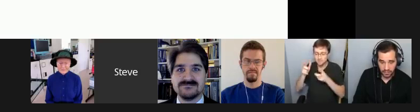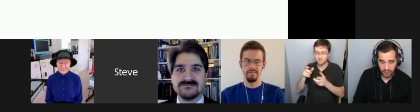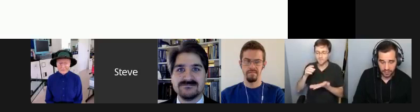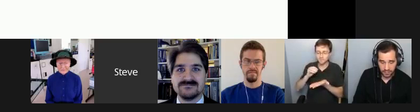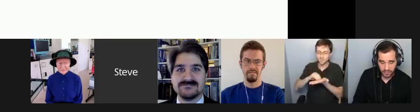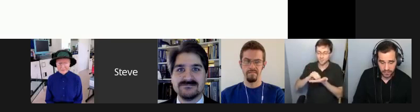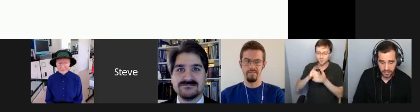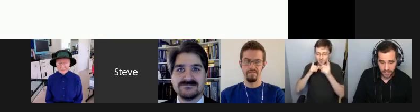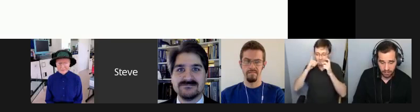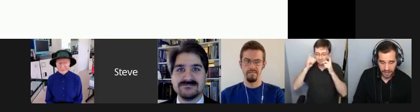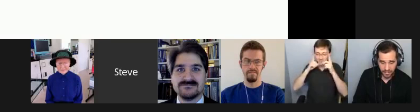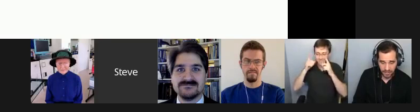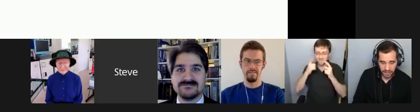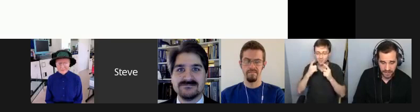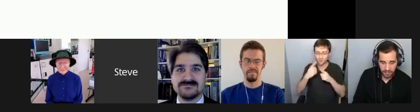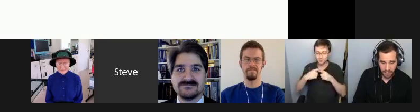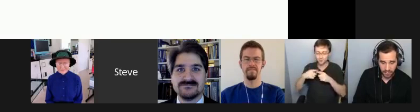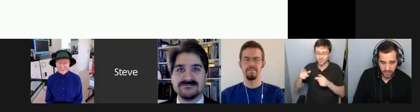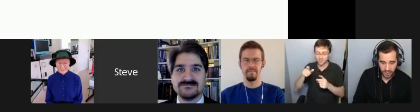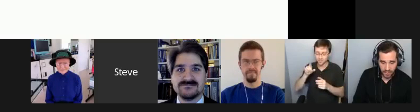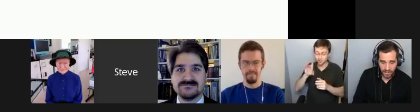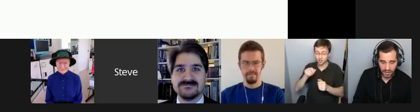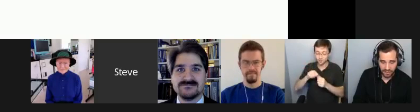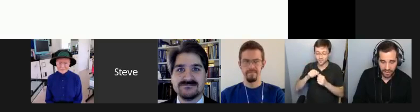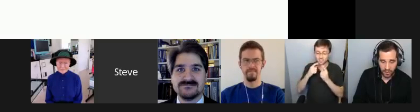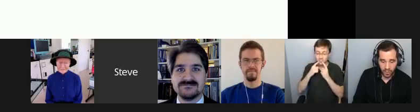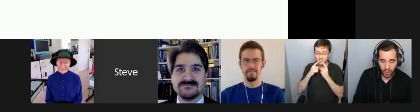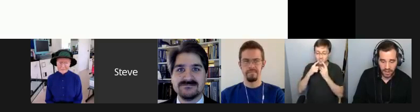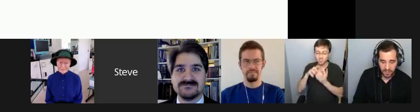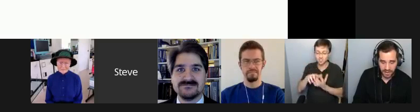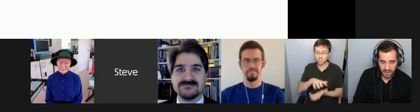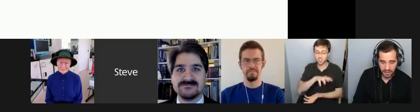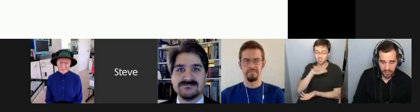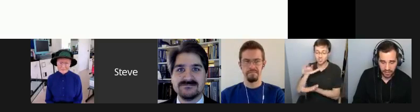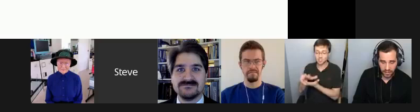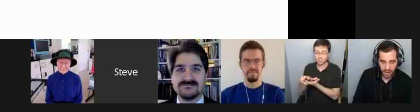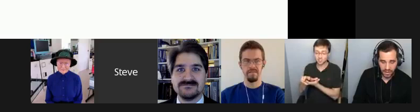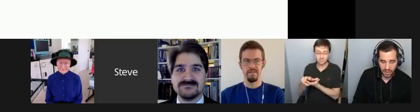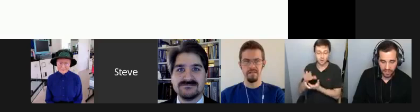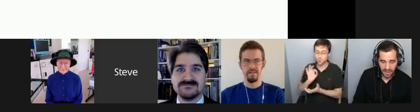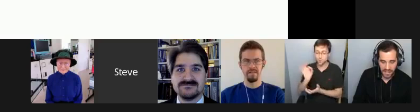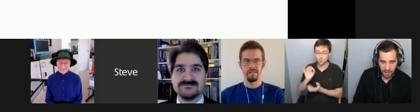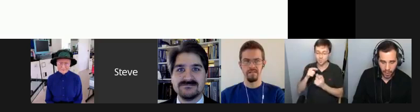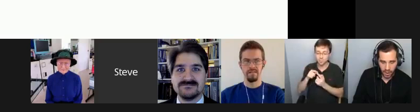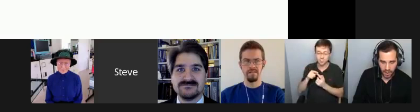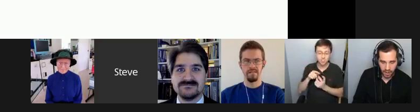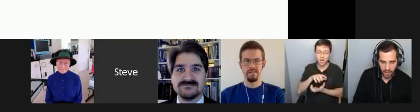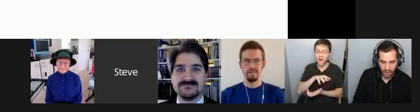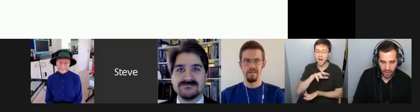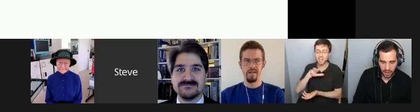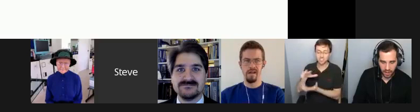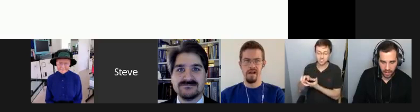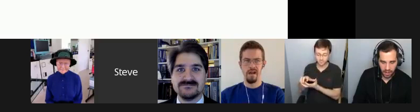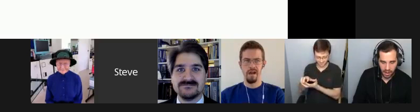ler, mas nós percebemos que faltou a expressão. Ele só fez a